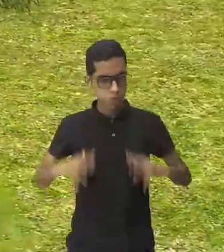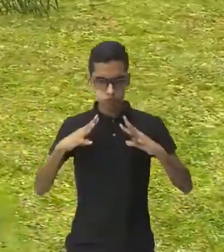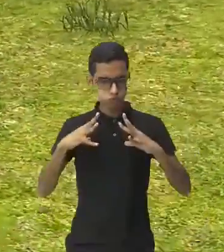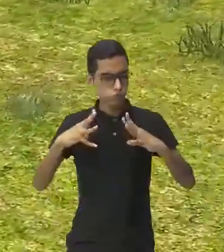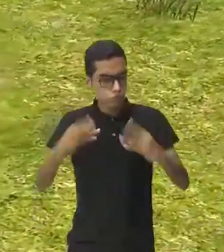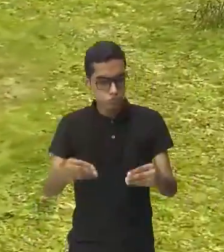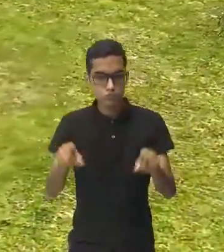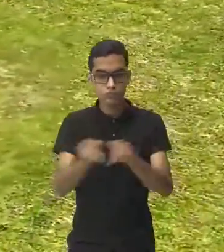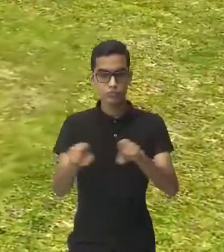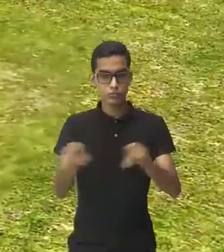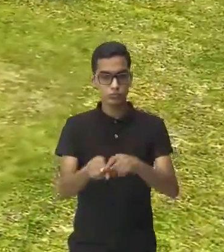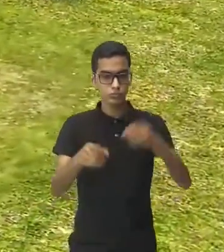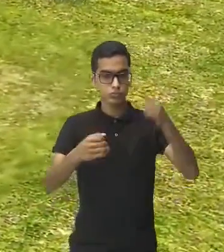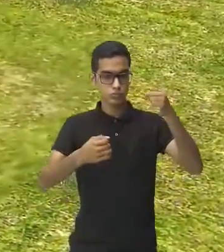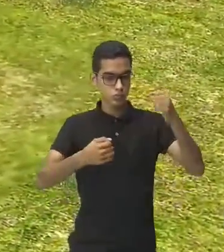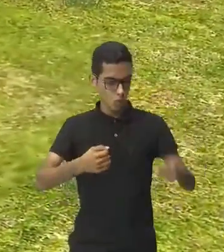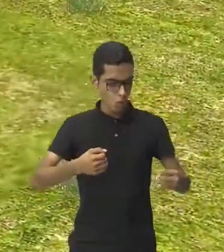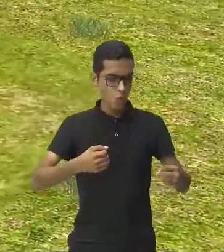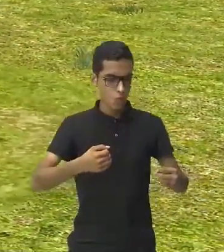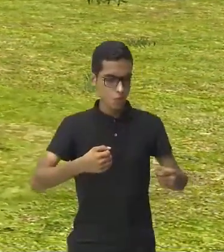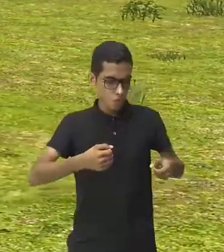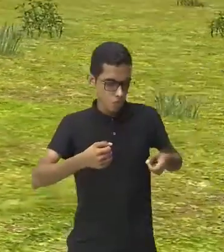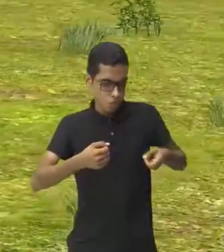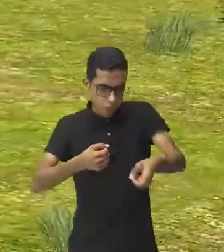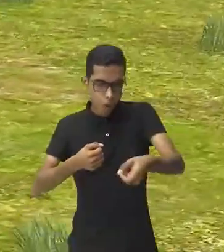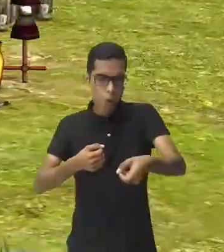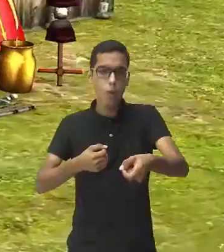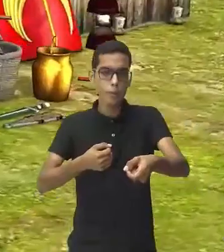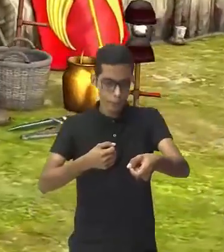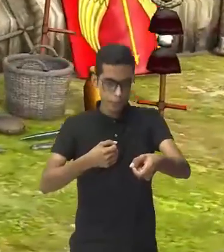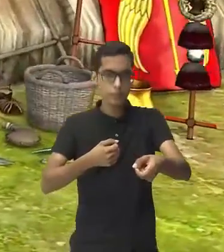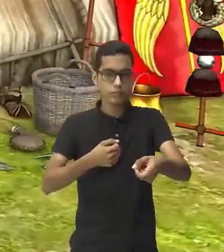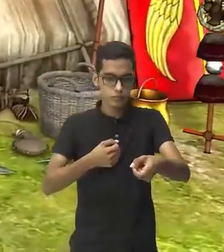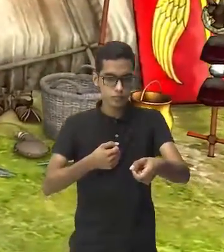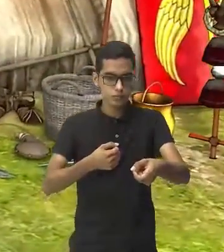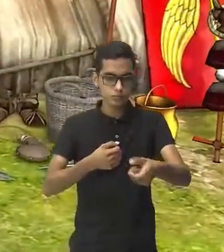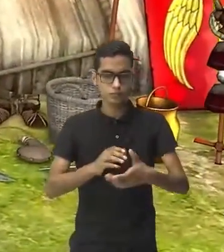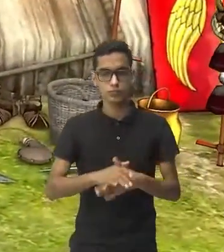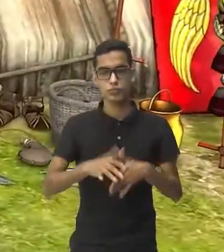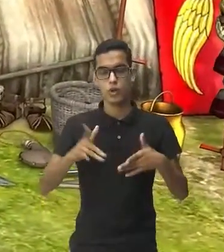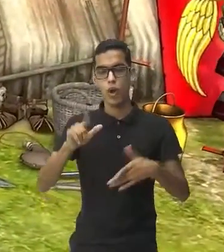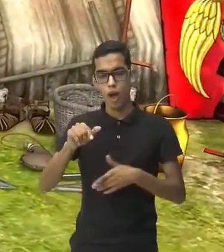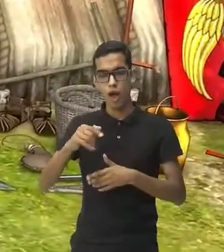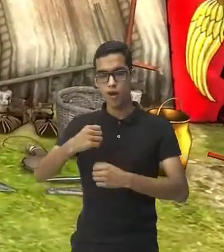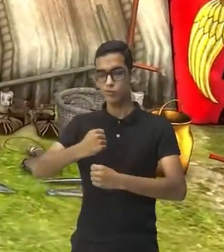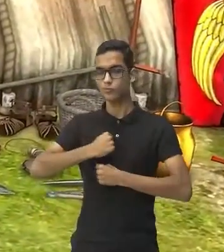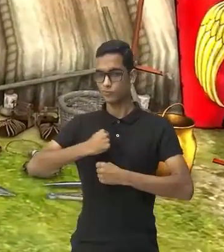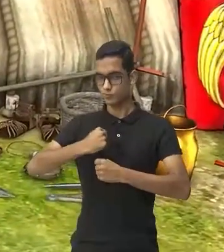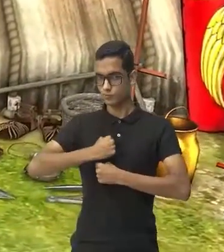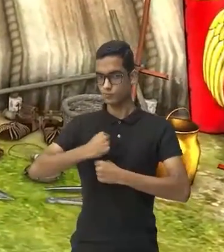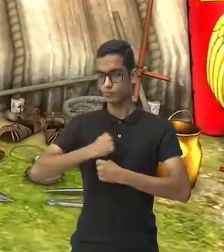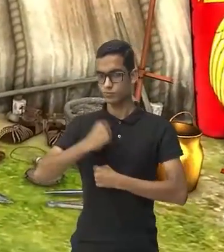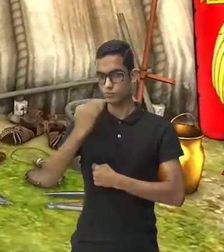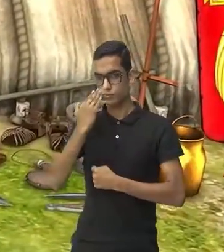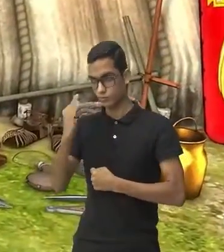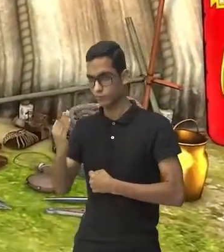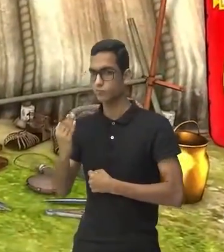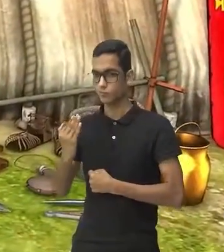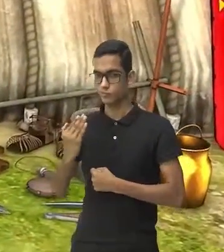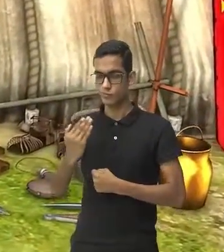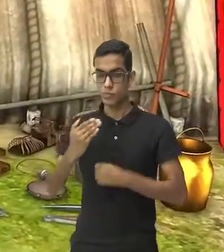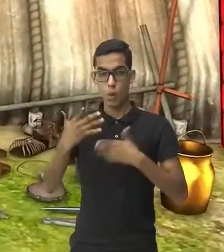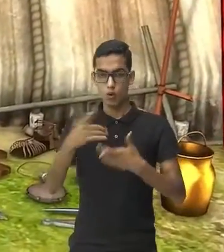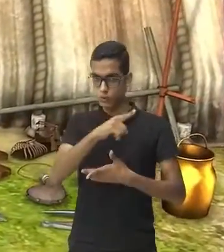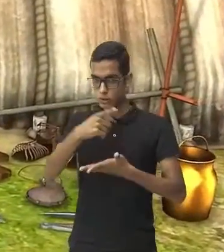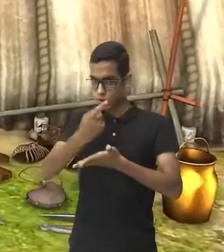a defesa dos seus inimigos. Esse aqui era o legionário romano. Gente, anotem caso vocês necessitem, gente. Essa aqui